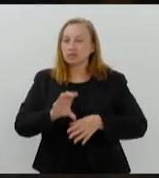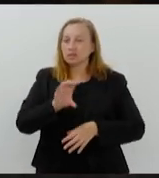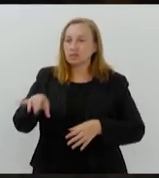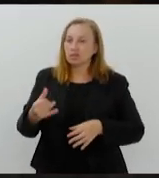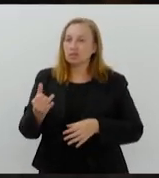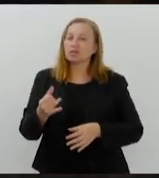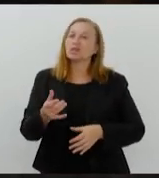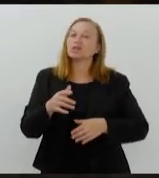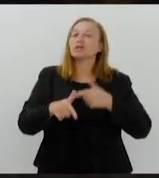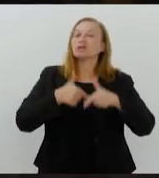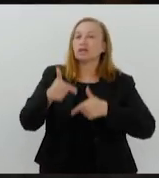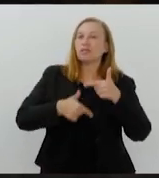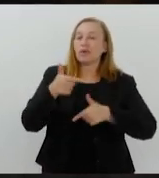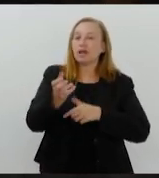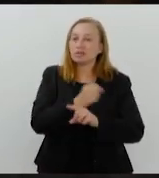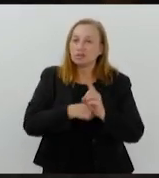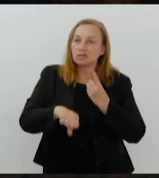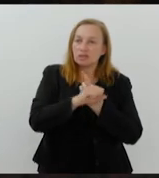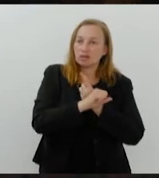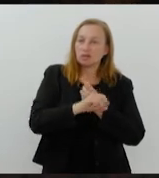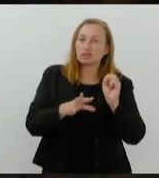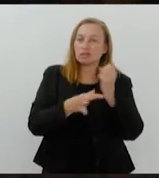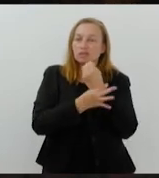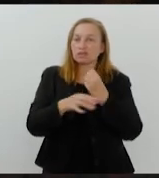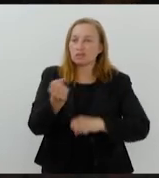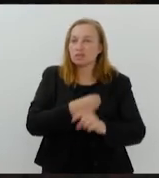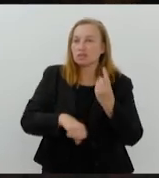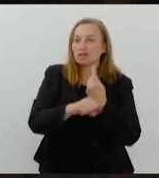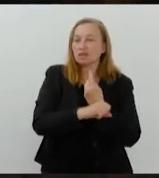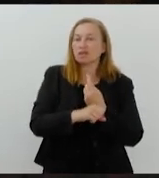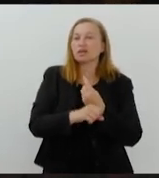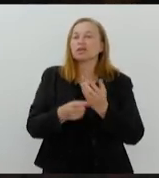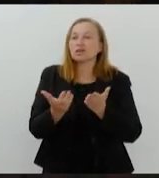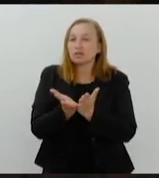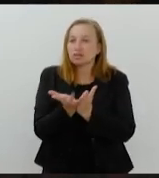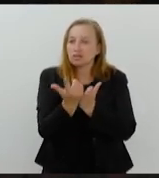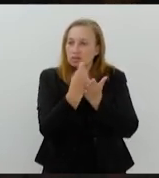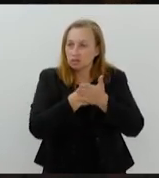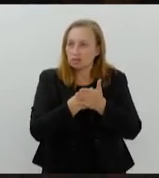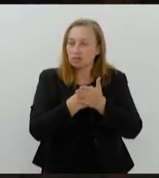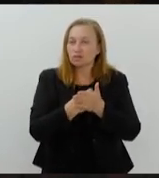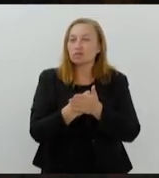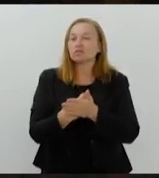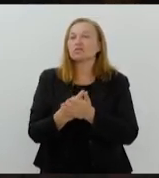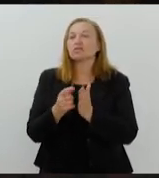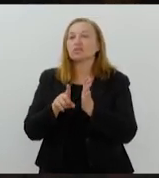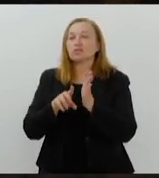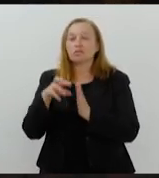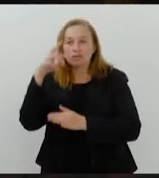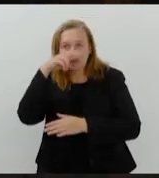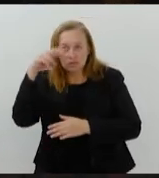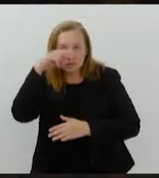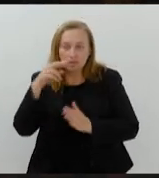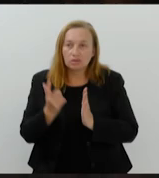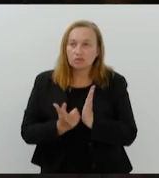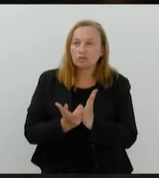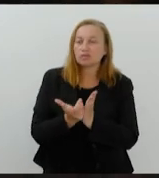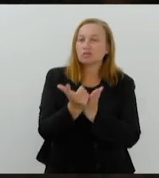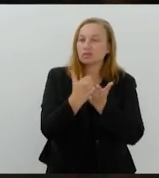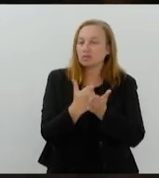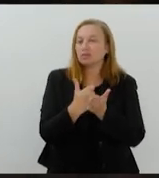Legislação Social e Seguridade Social, favorável, de Tributação, Controle da Arrecadação Estadual e Fiscalização dos Tributos Estaduais,